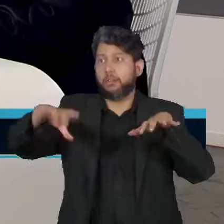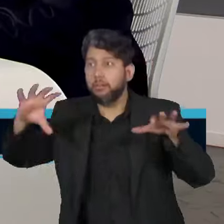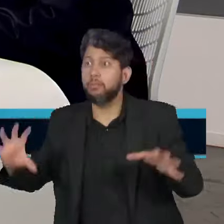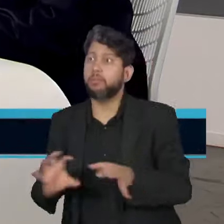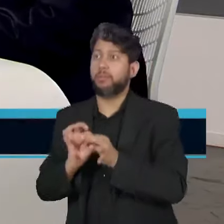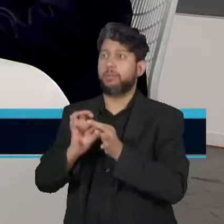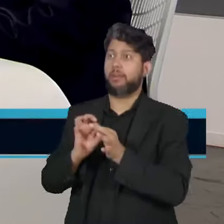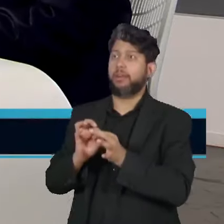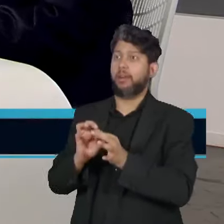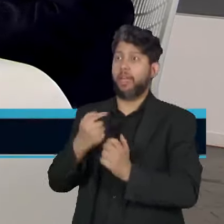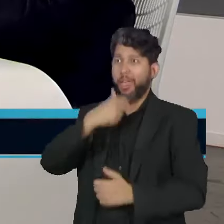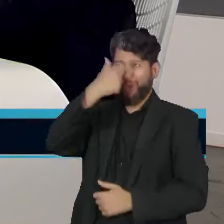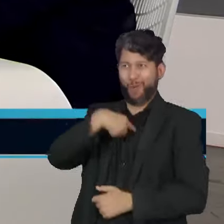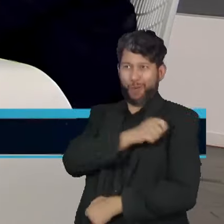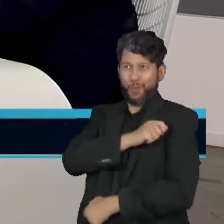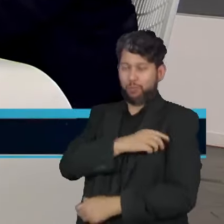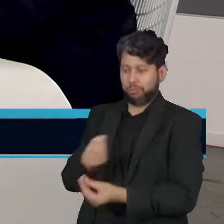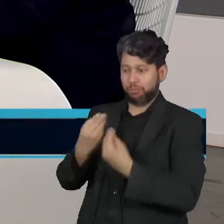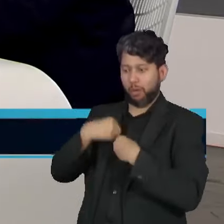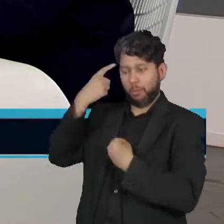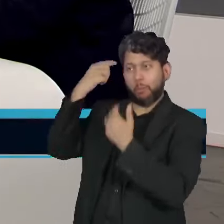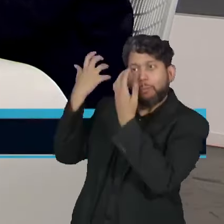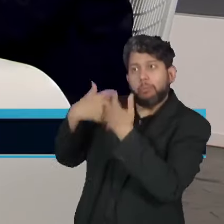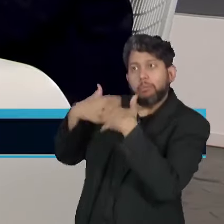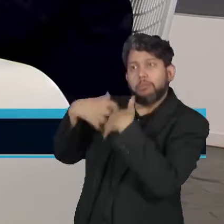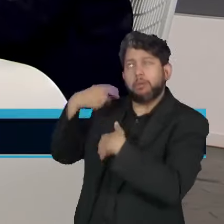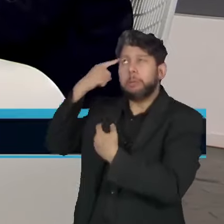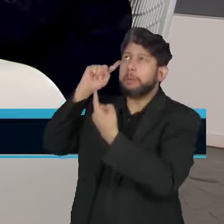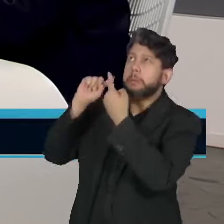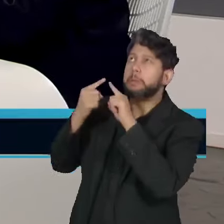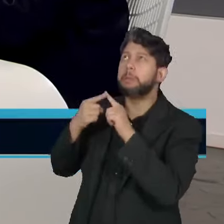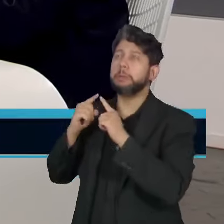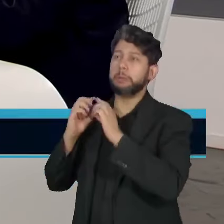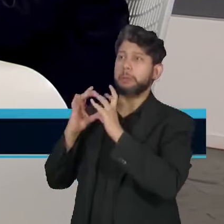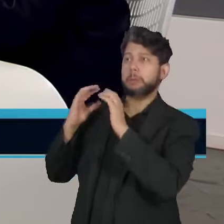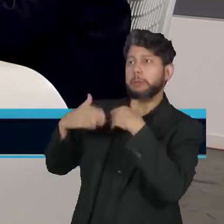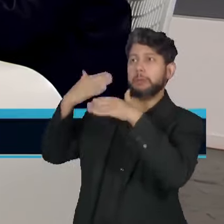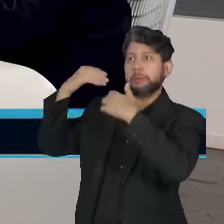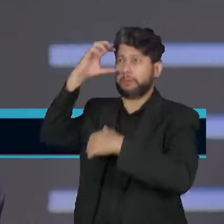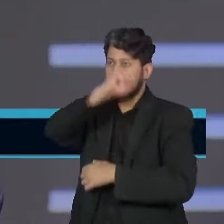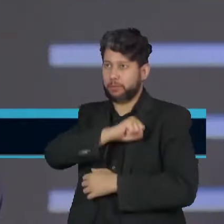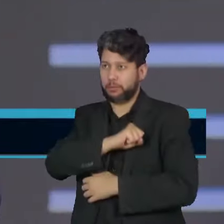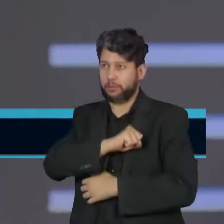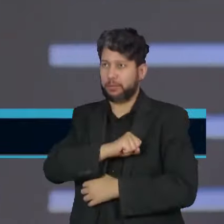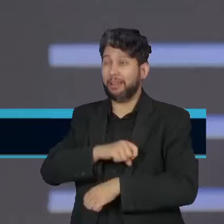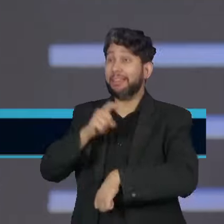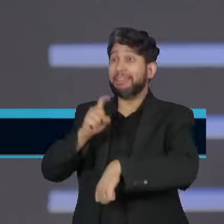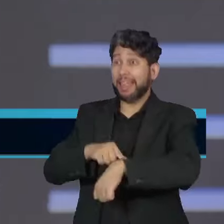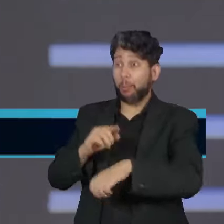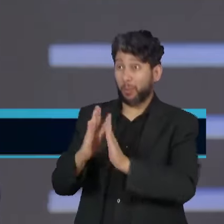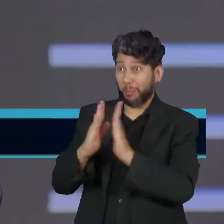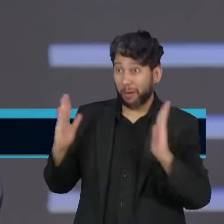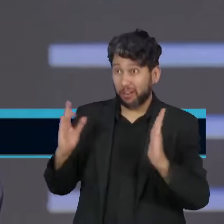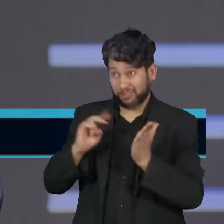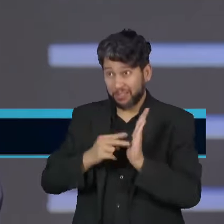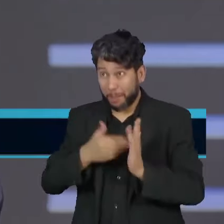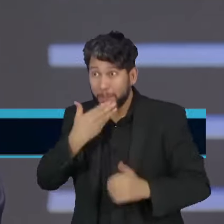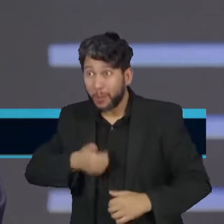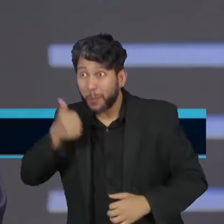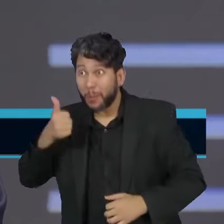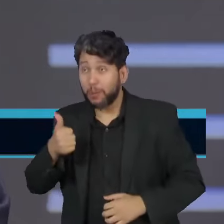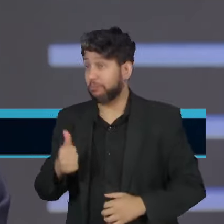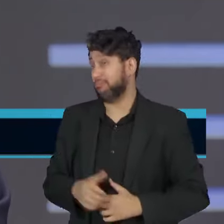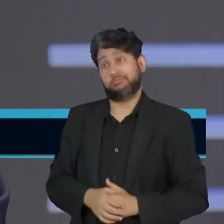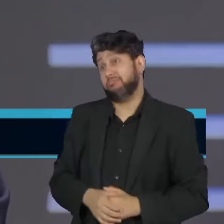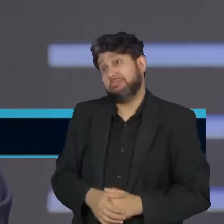pensar, desenvolver consciência crítica e aprender, né? Ter mais tempo não significa que a escola é melhor. A gente precisa ver como é